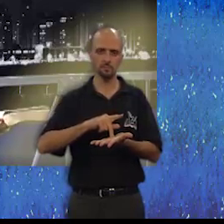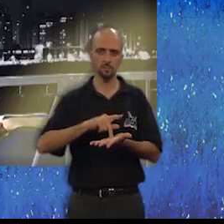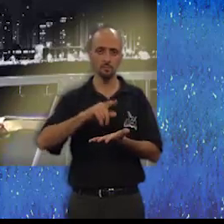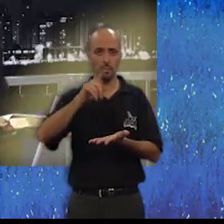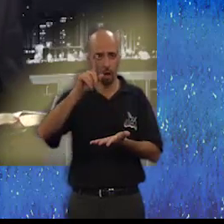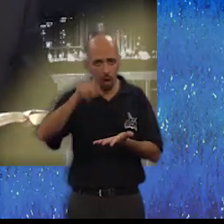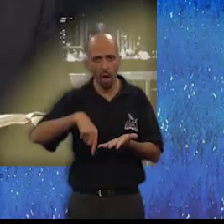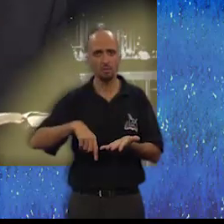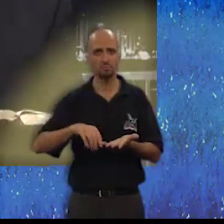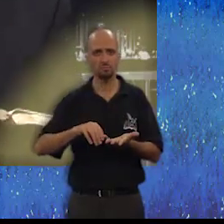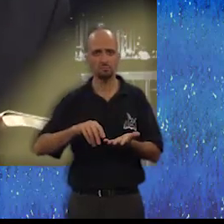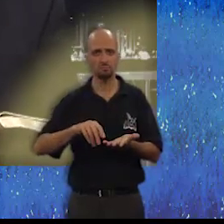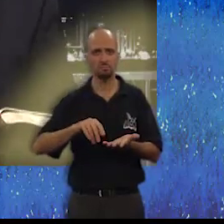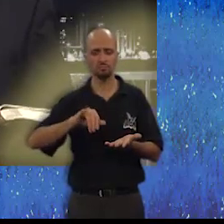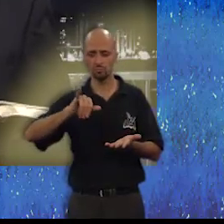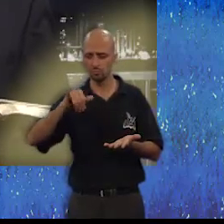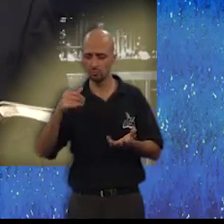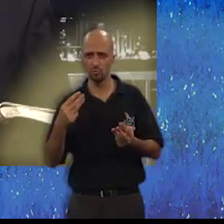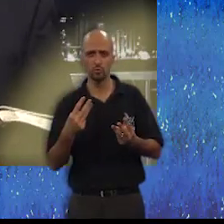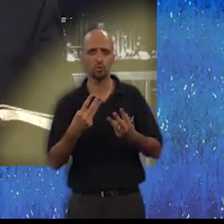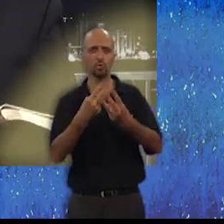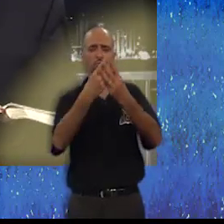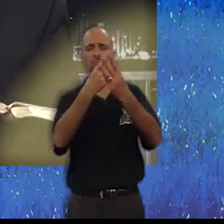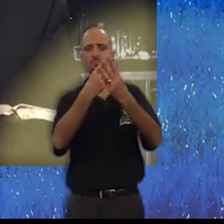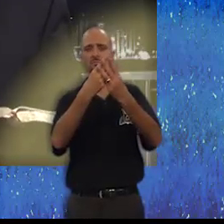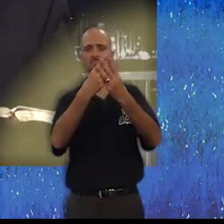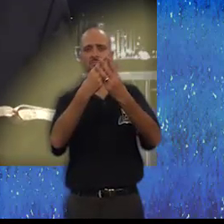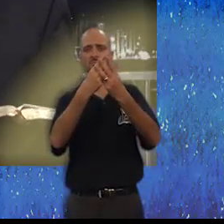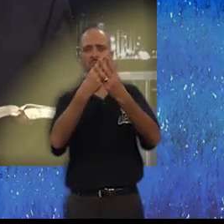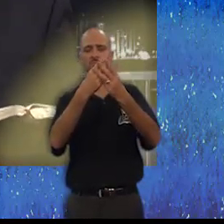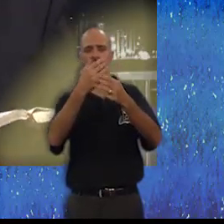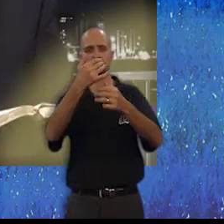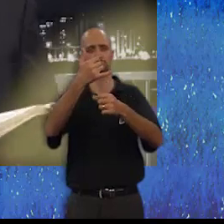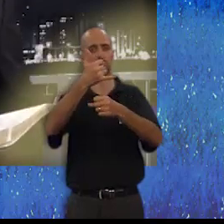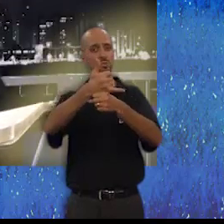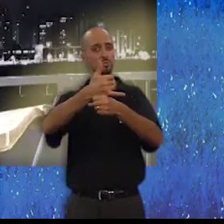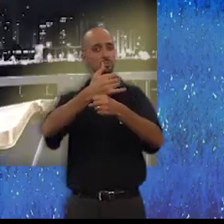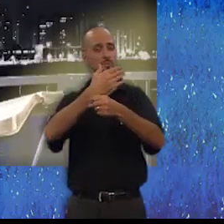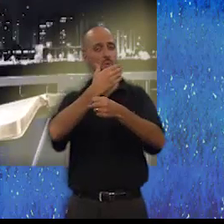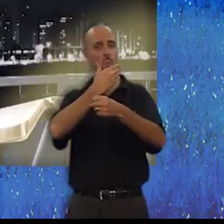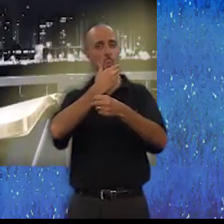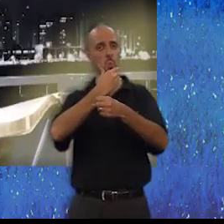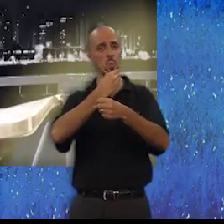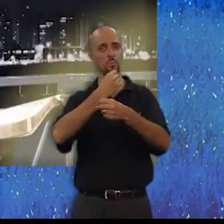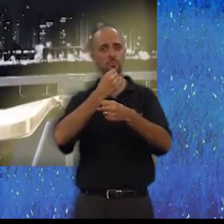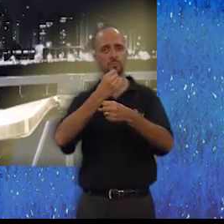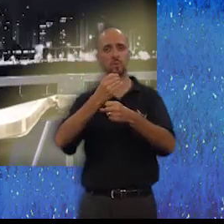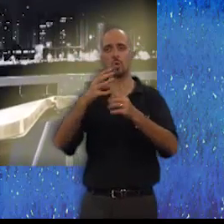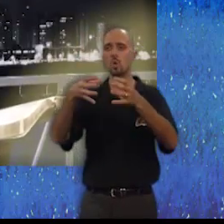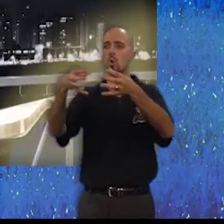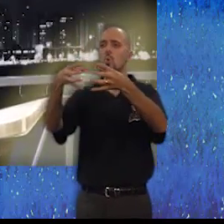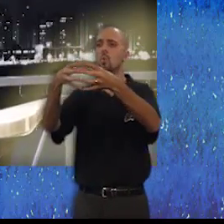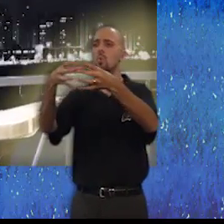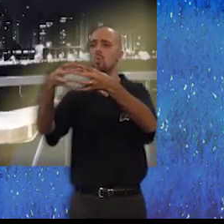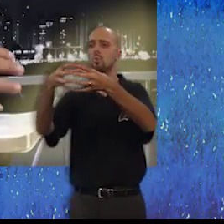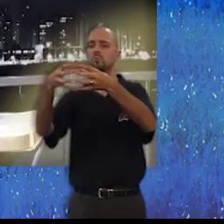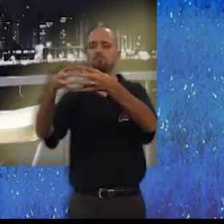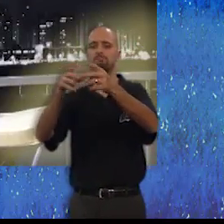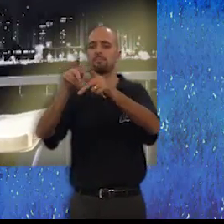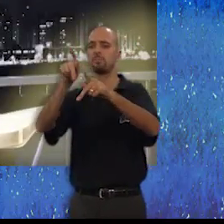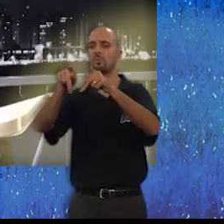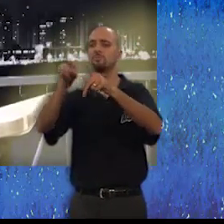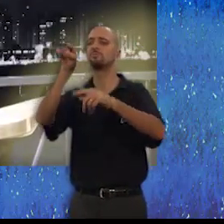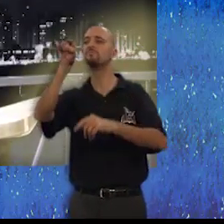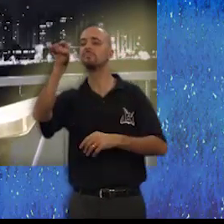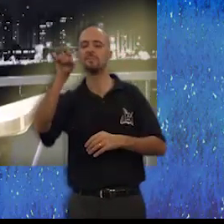você já pode imaginar qual era a função dele, qual era a sua posição. Por quê? Os judeus, o povo